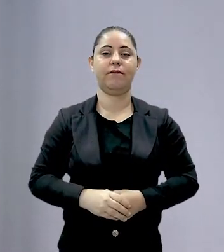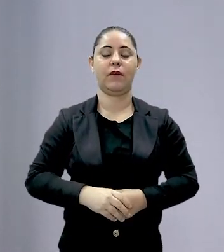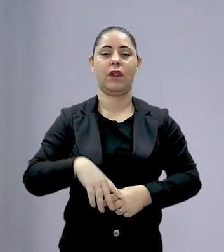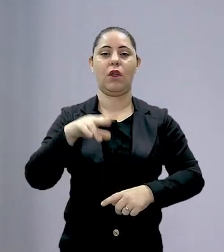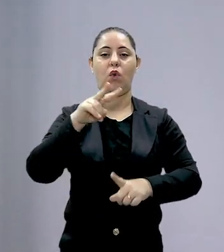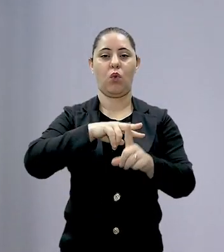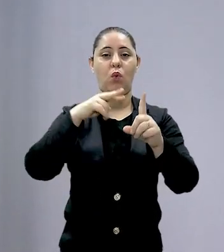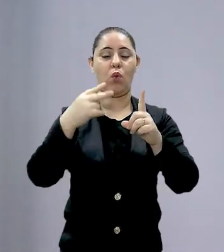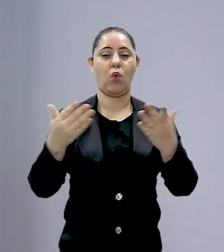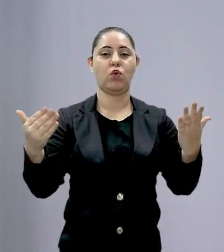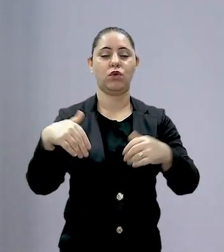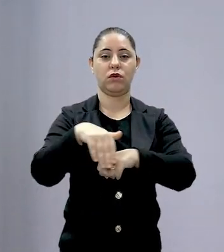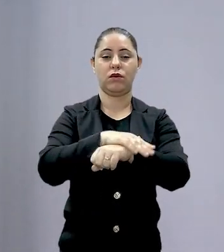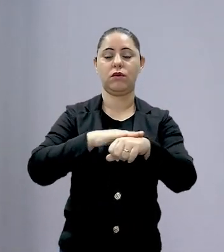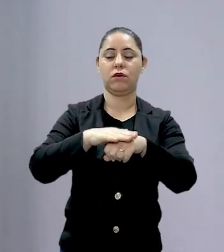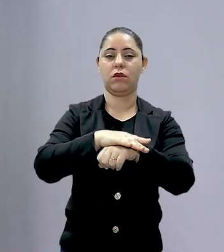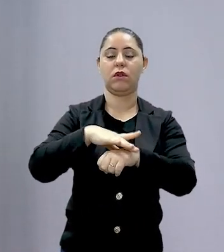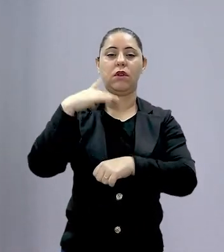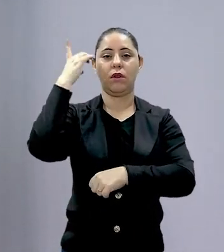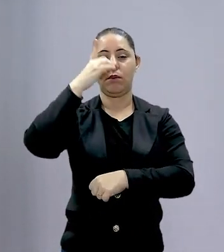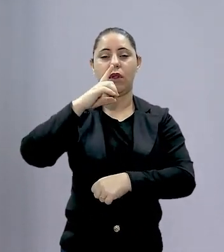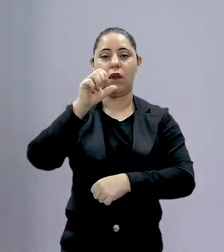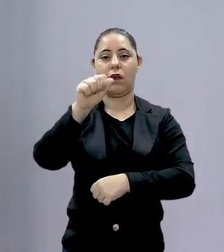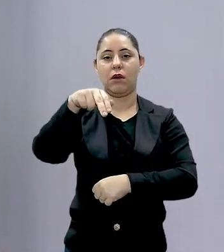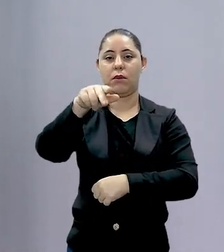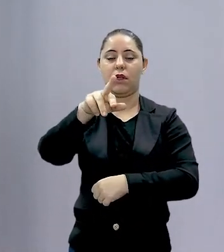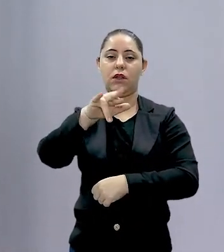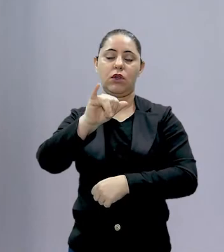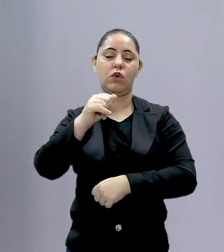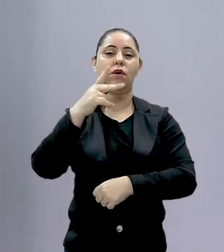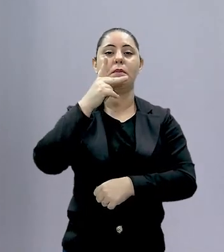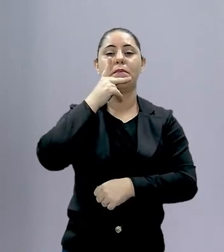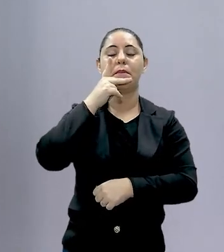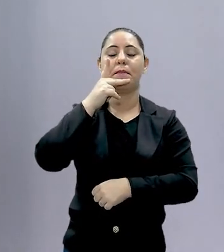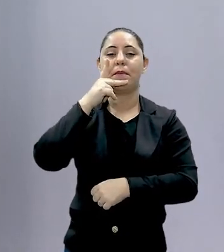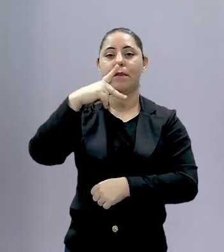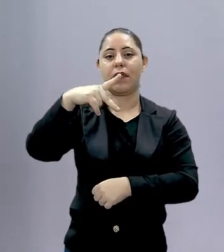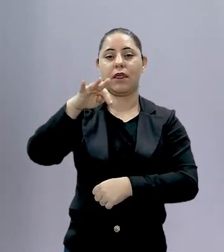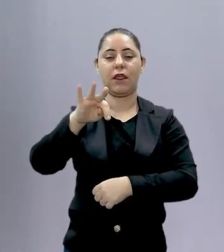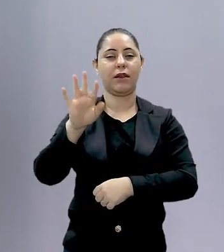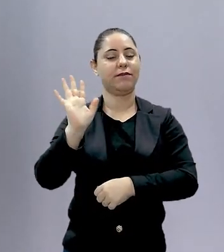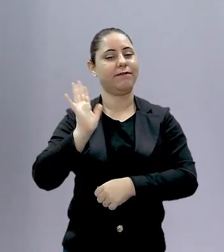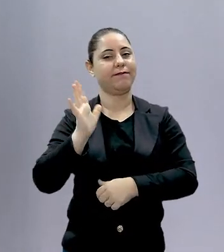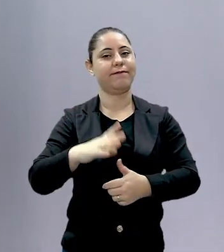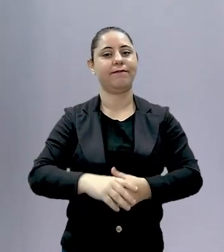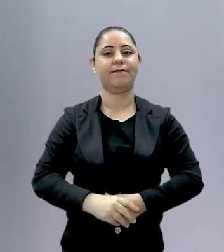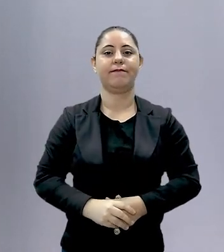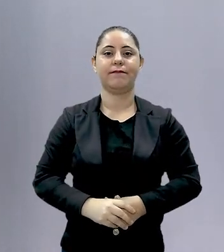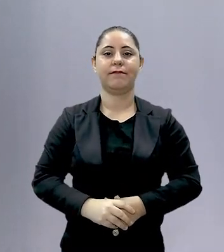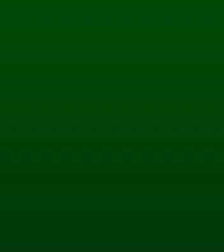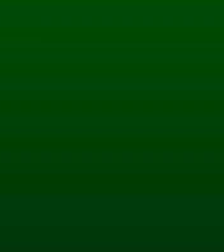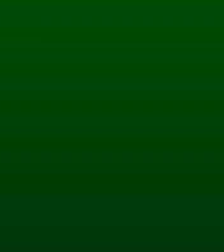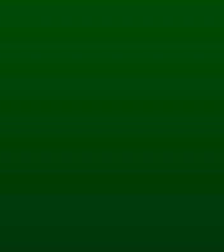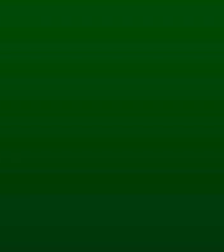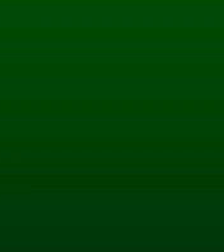participação. No programa de hoje eu conversei com o deputado Amarildo Cruz, do PT. Até a próxima edição.